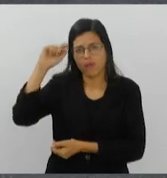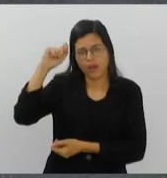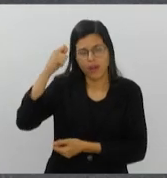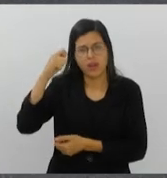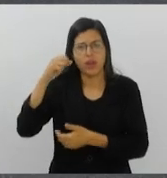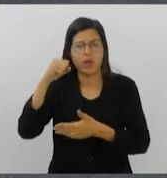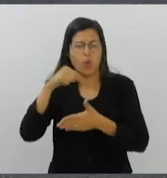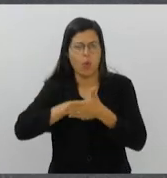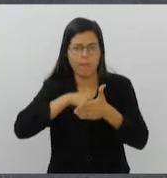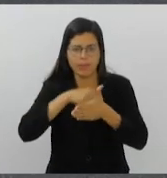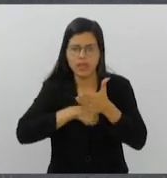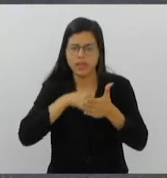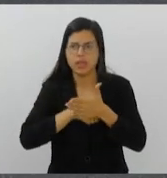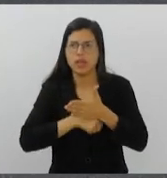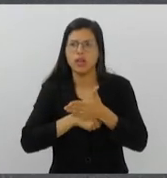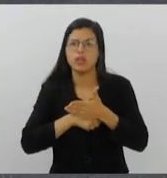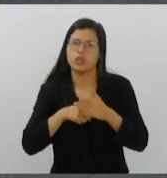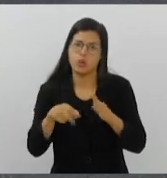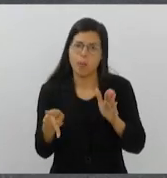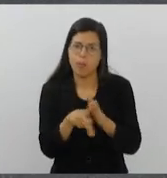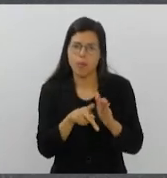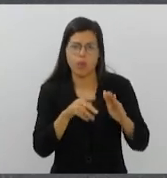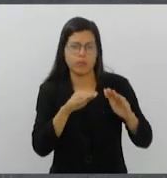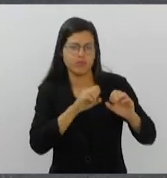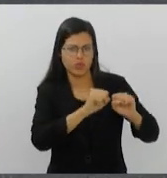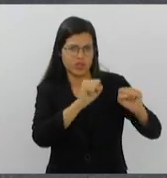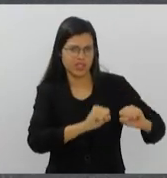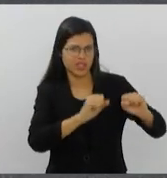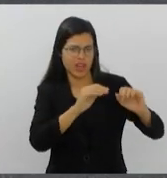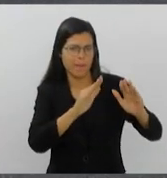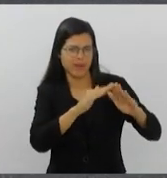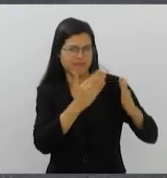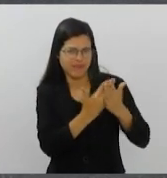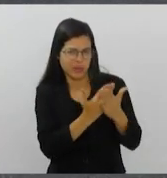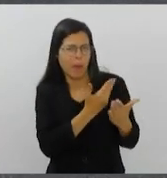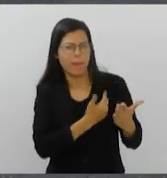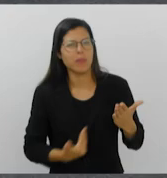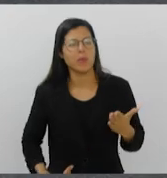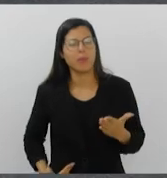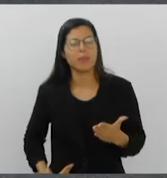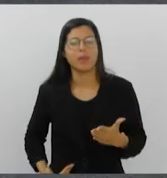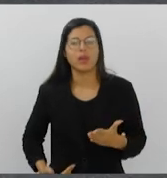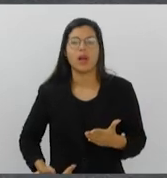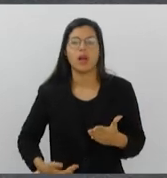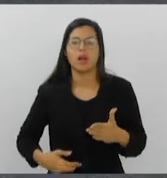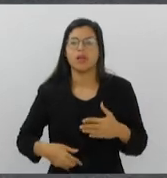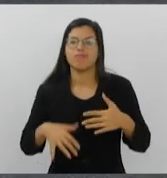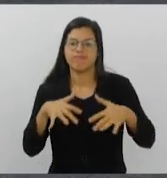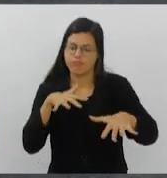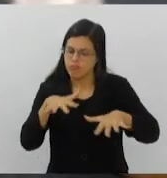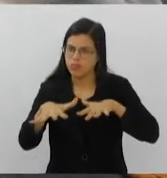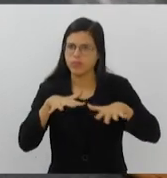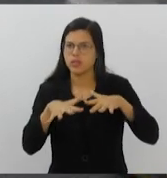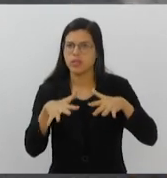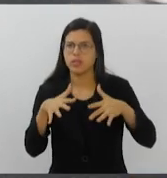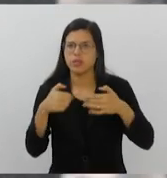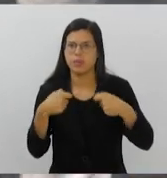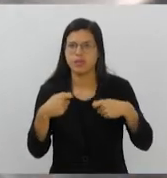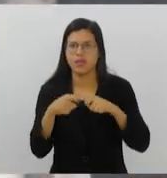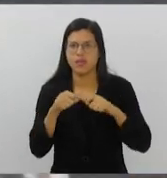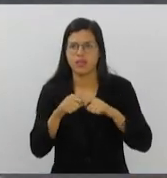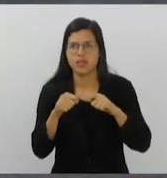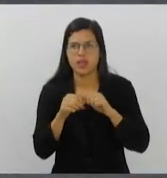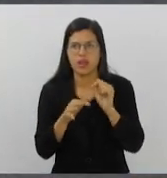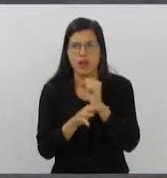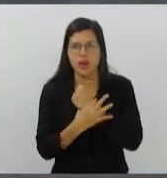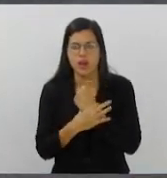oriundo do movimento educacional. Então, acho que é esse tipo de movimentação que a gente deve fazer para garantir o